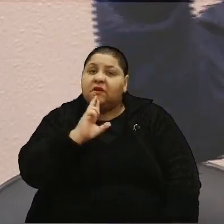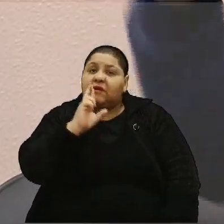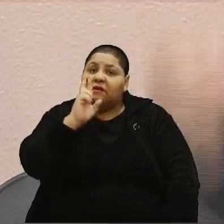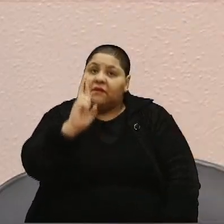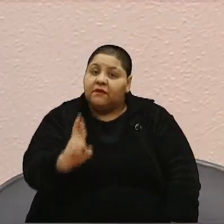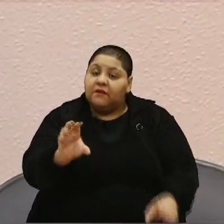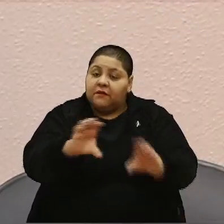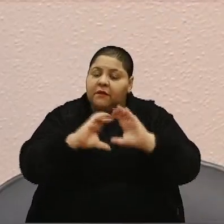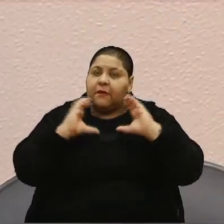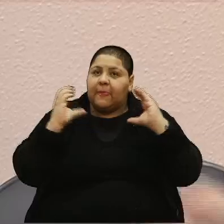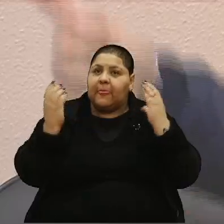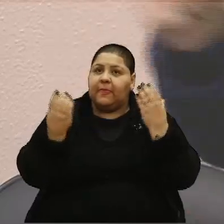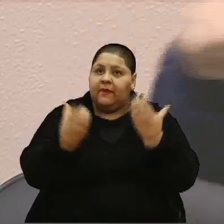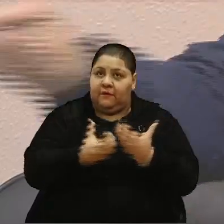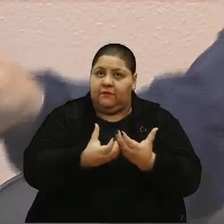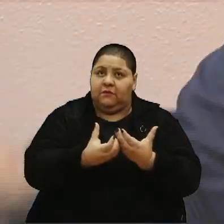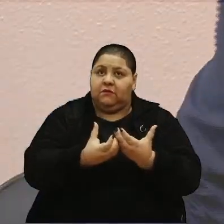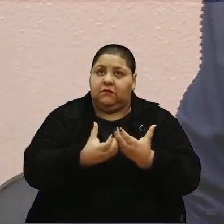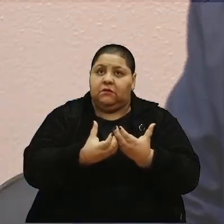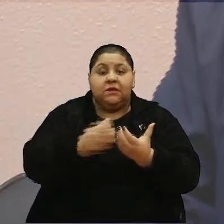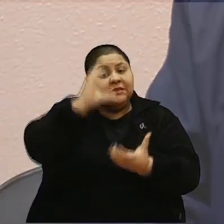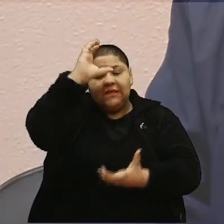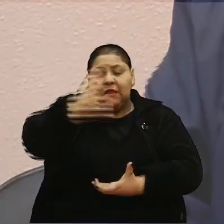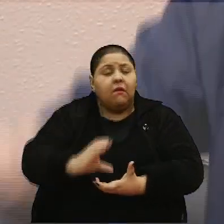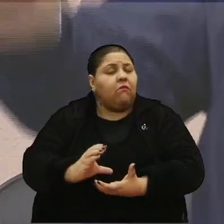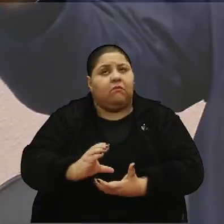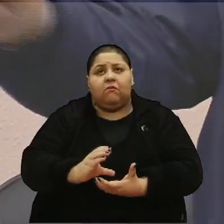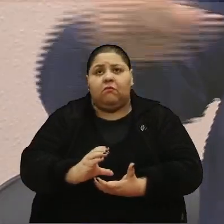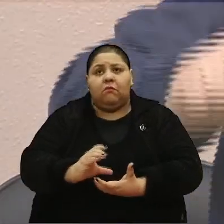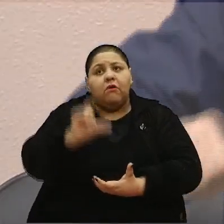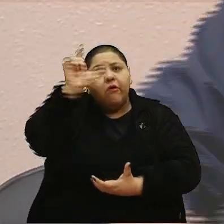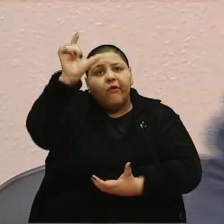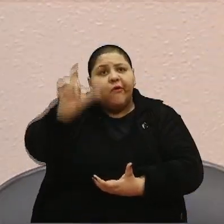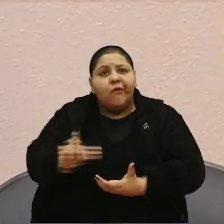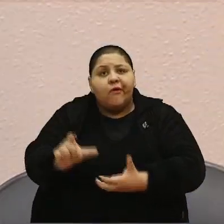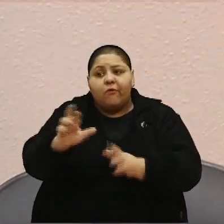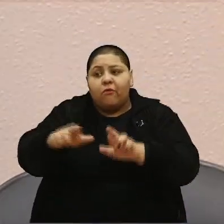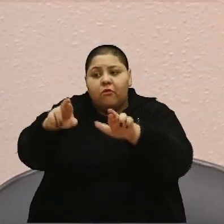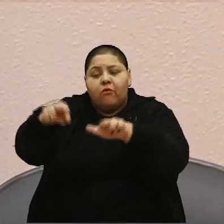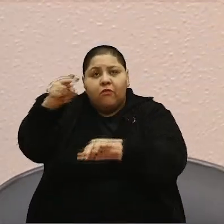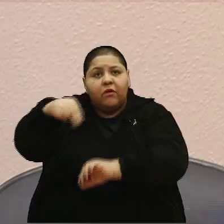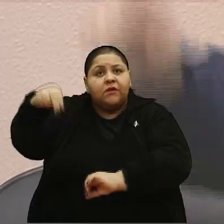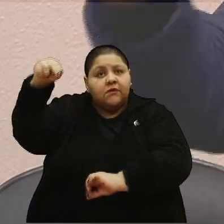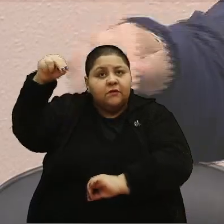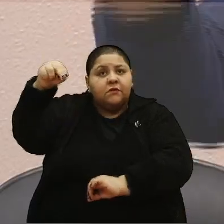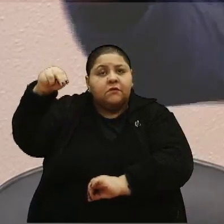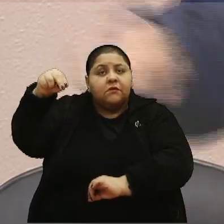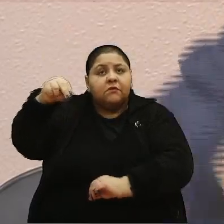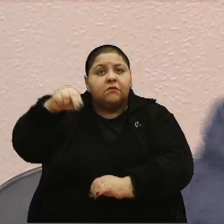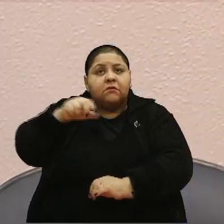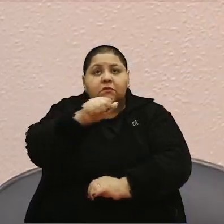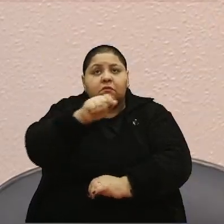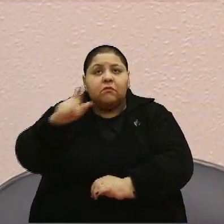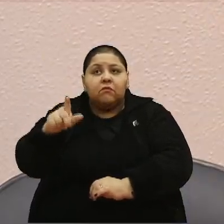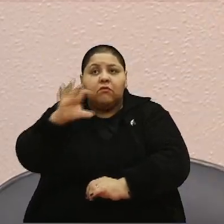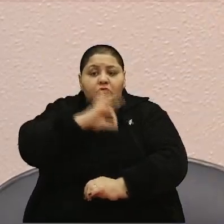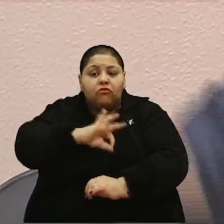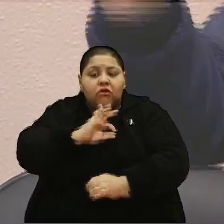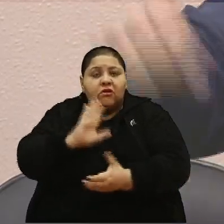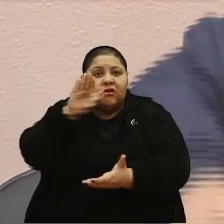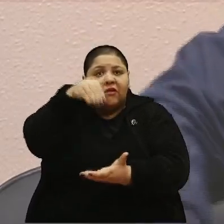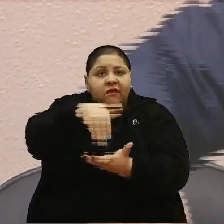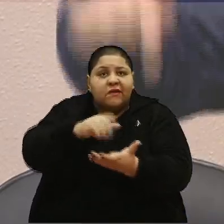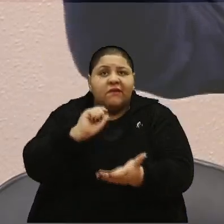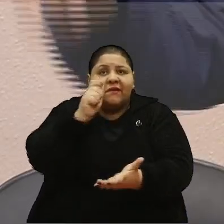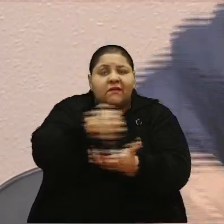para a comunidade. Cidadãos, uma pessoa lá da Zona Norte, inclusive, um aposentado com salário mínimo que